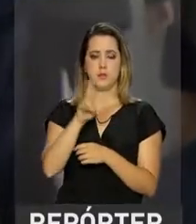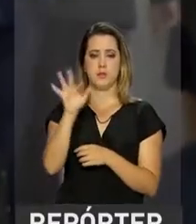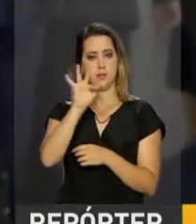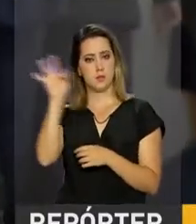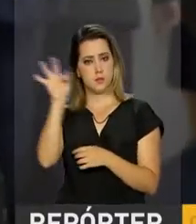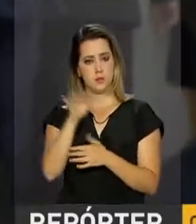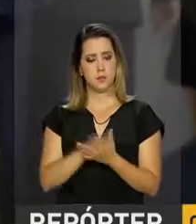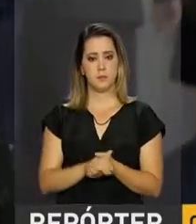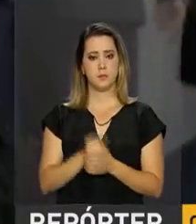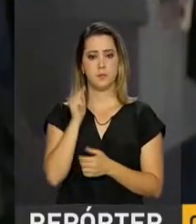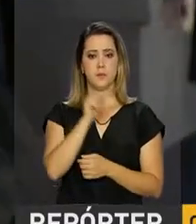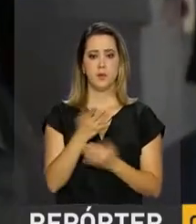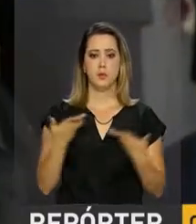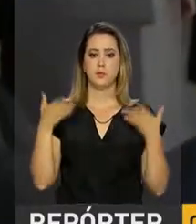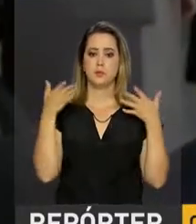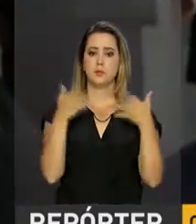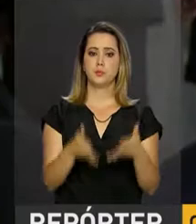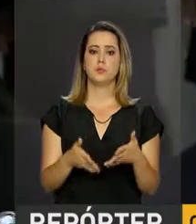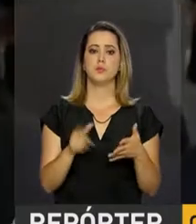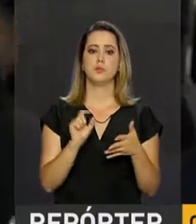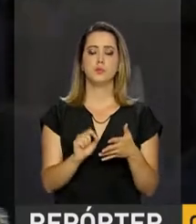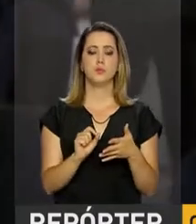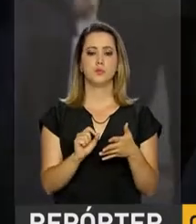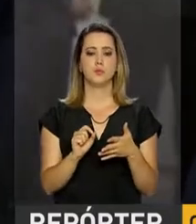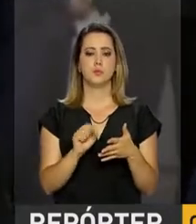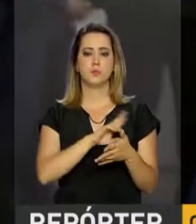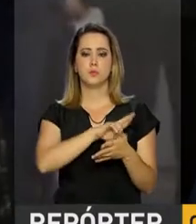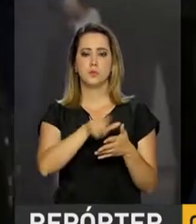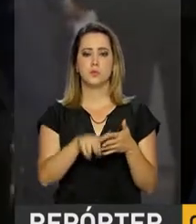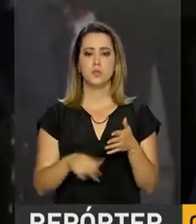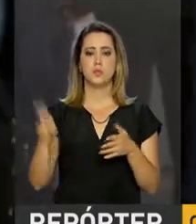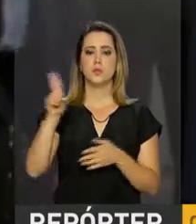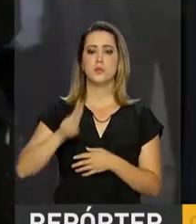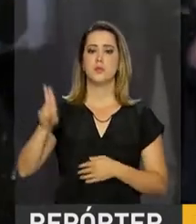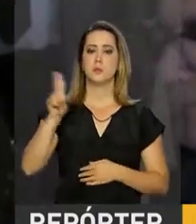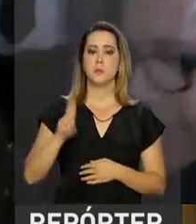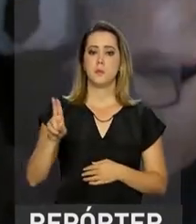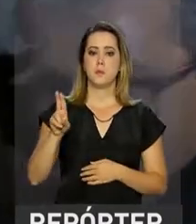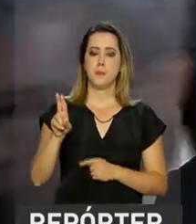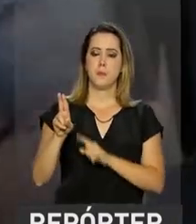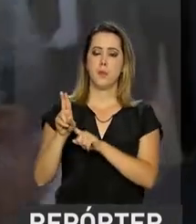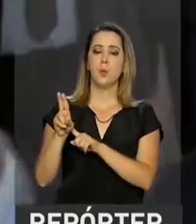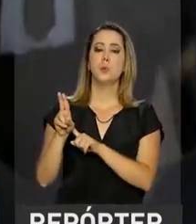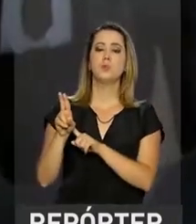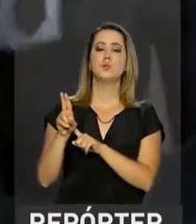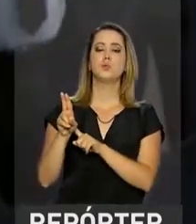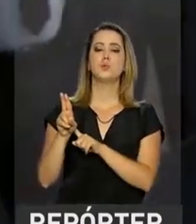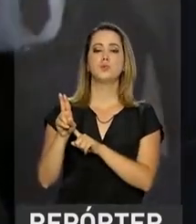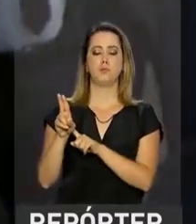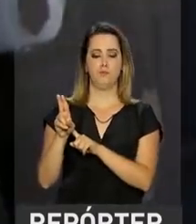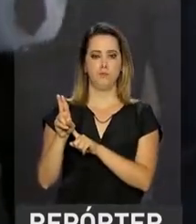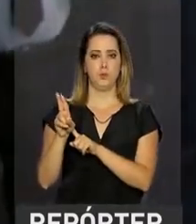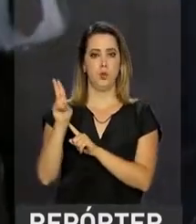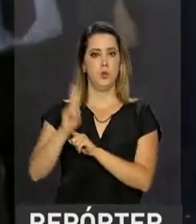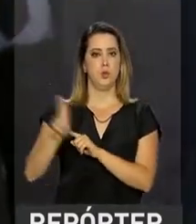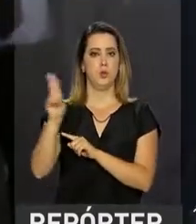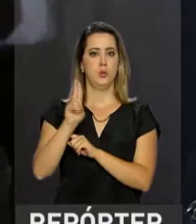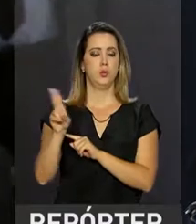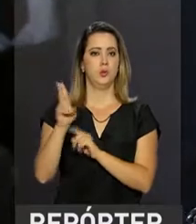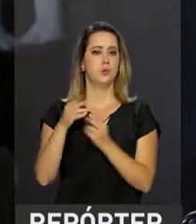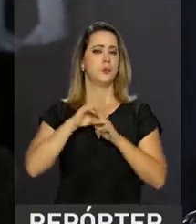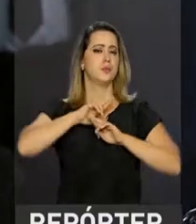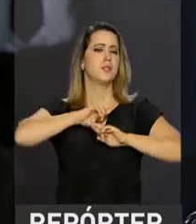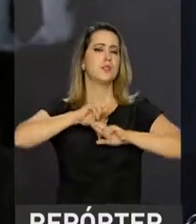gigantesco eu diria das universidades na universidades é filantrópica as